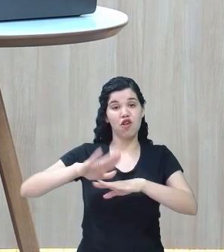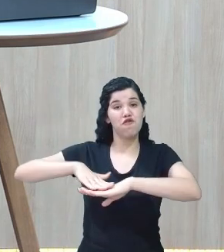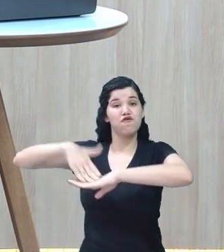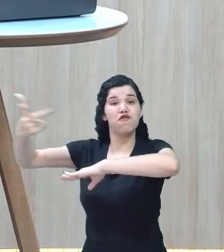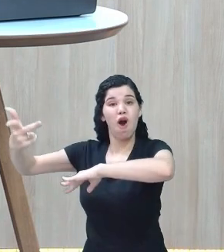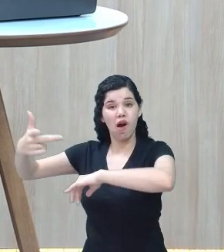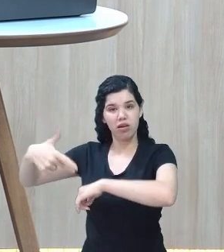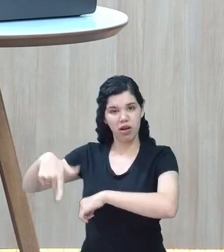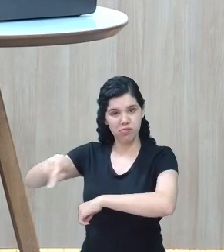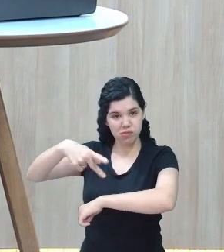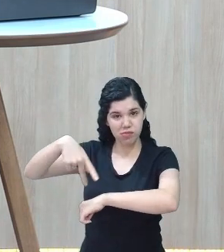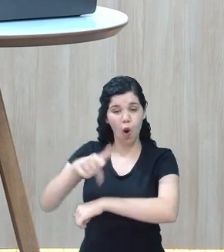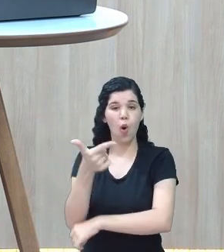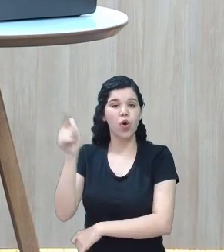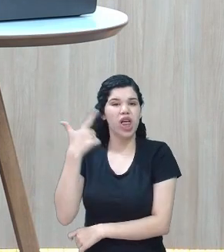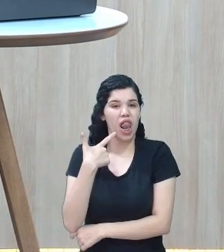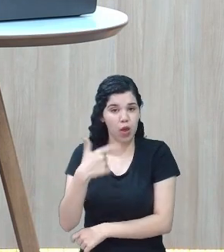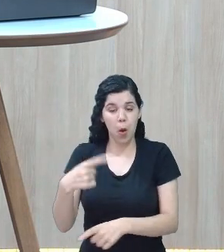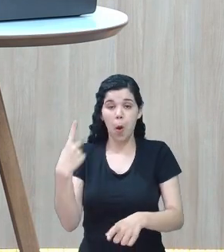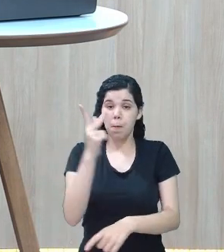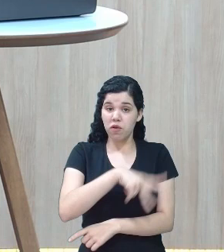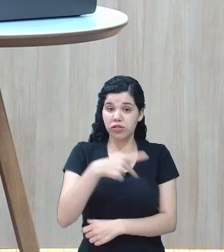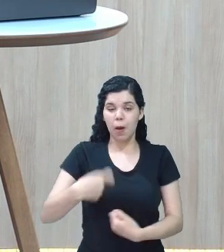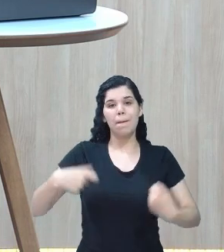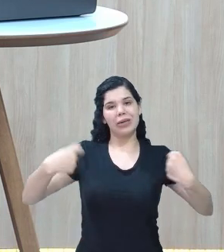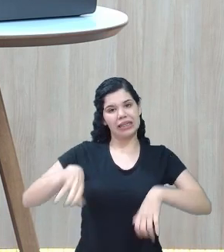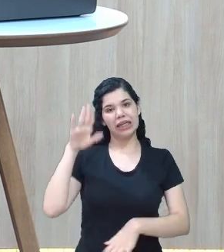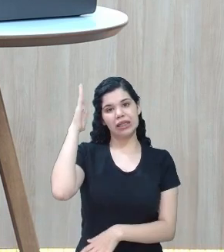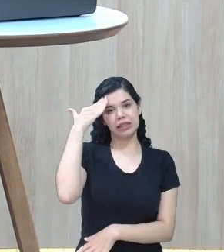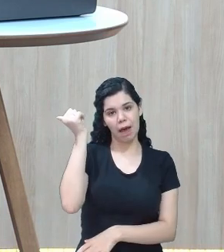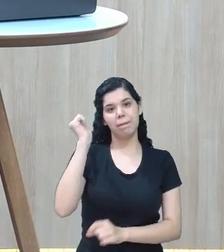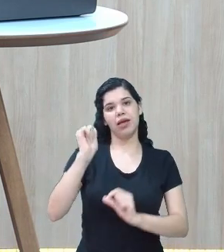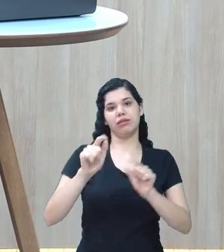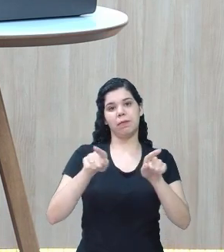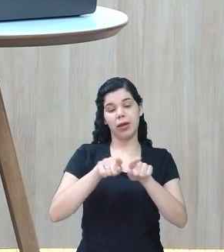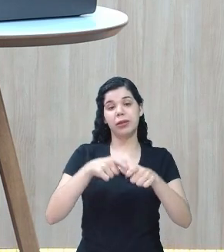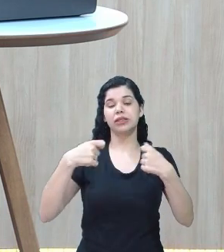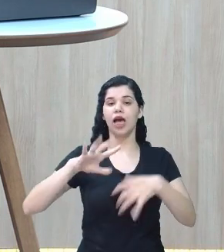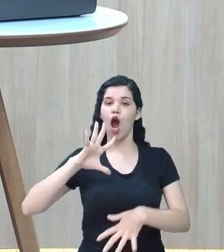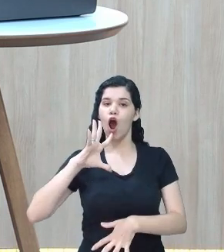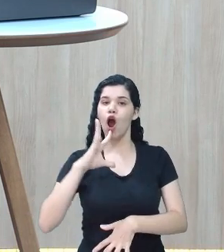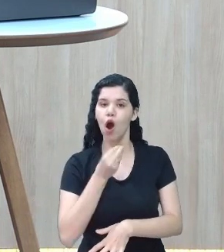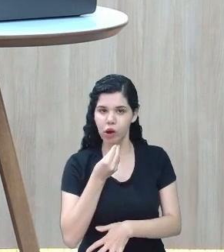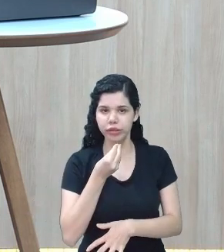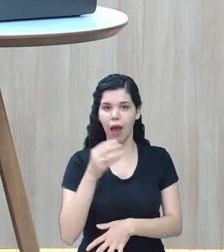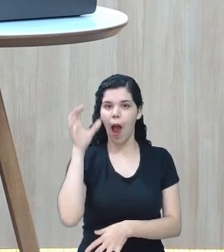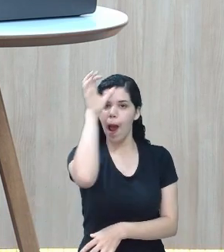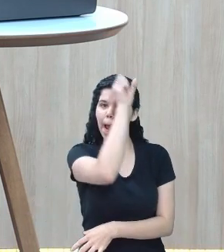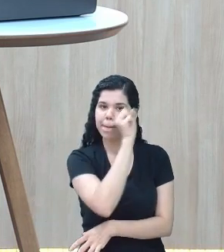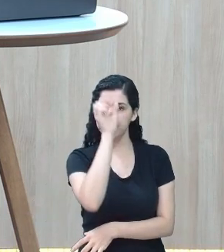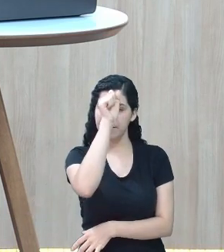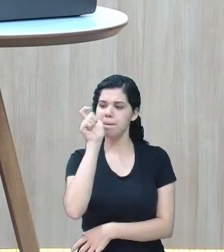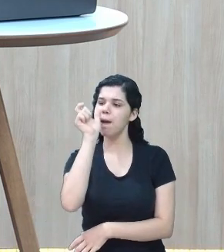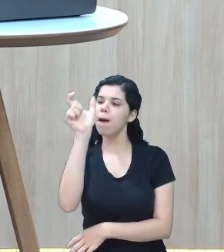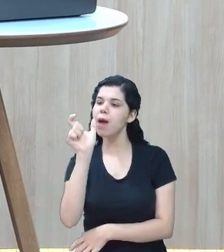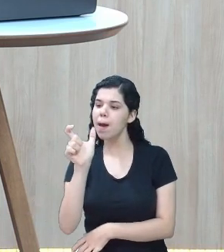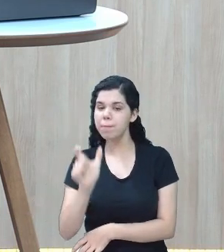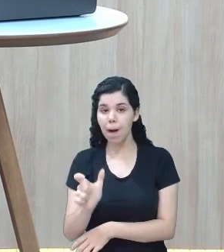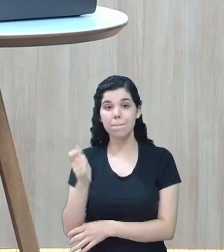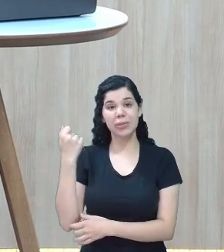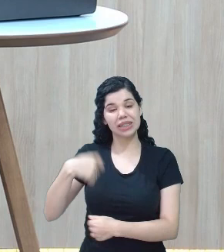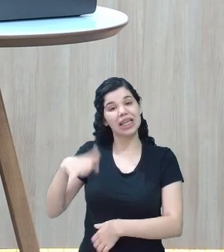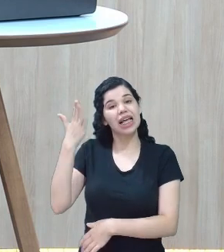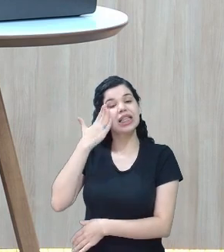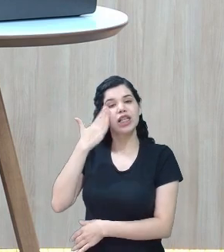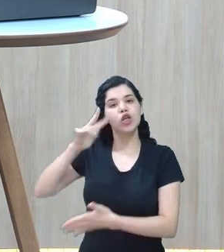estrangeiros, e o professor ele precisa ter esse conhecimento. Ele precisa conhecer todos esses termos, ele precisa se